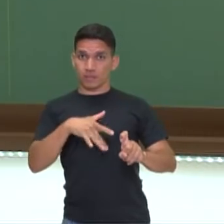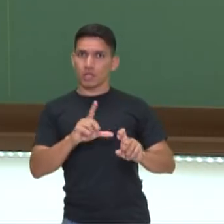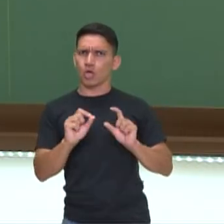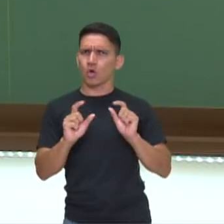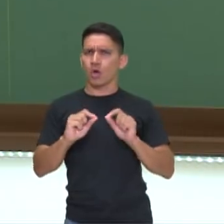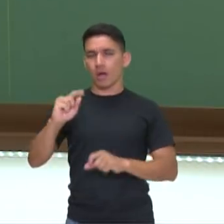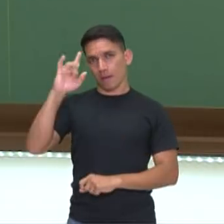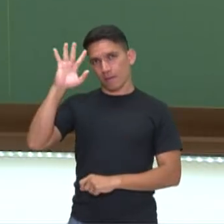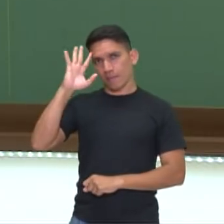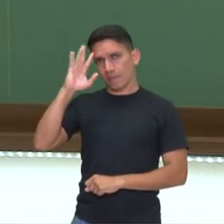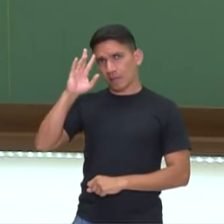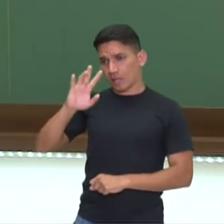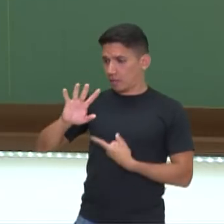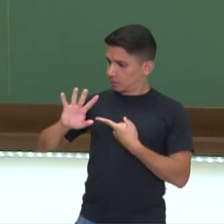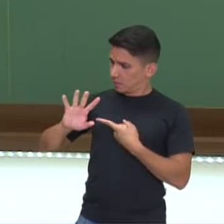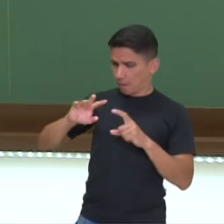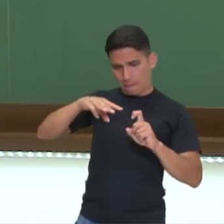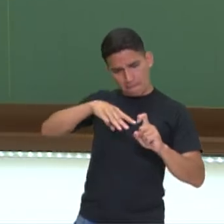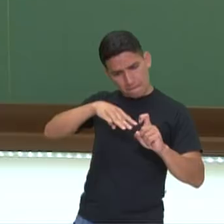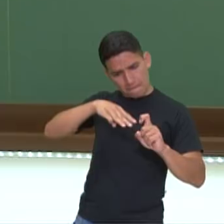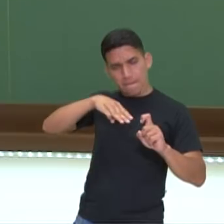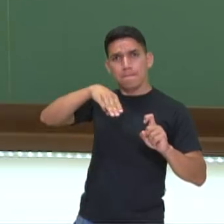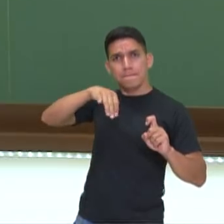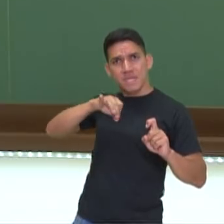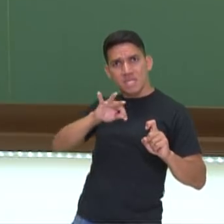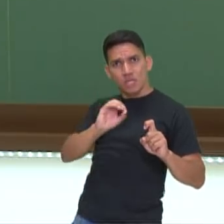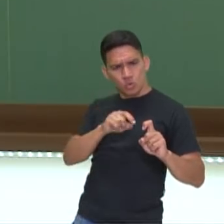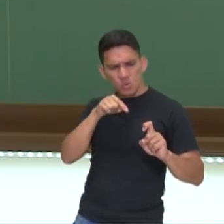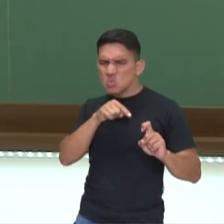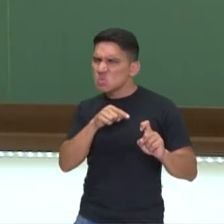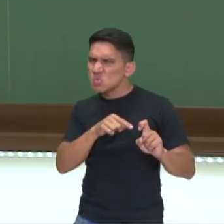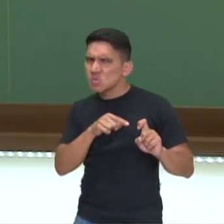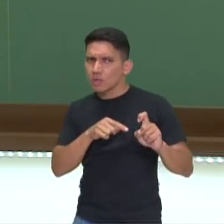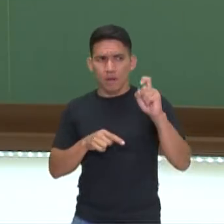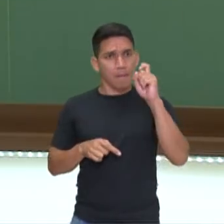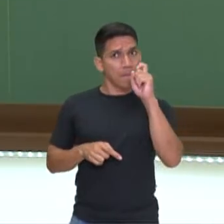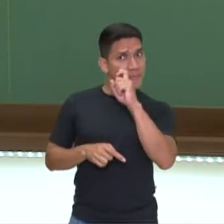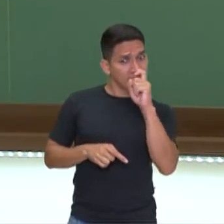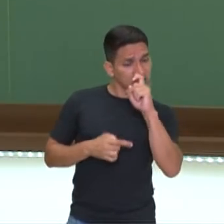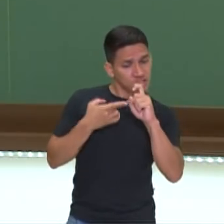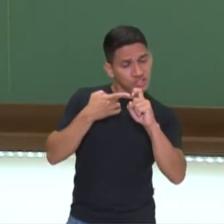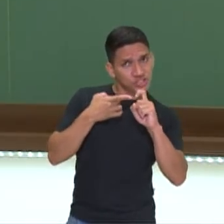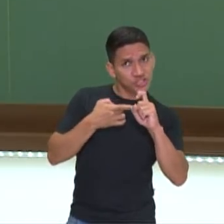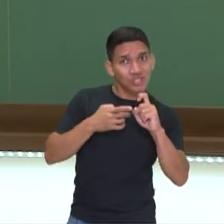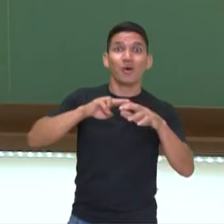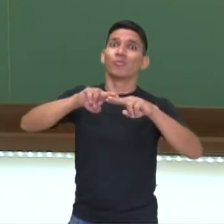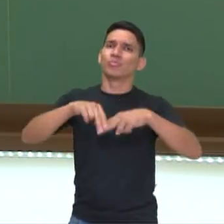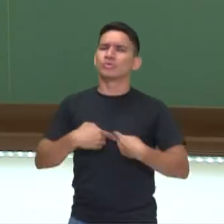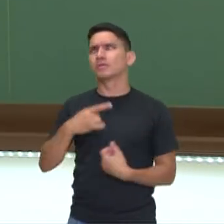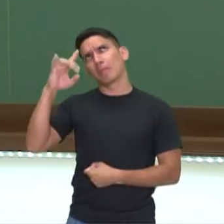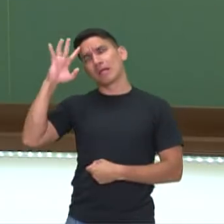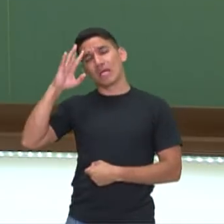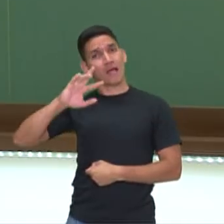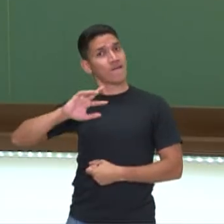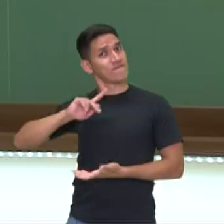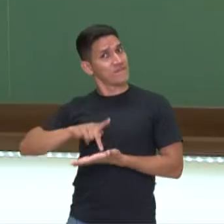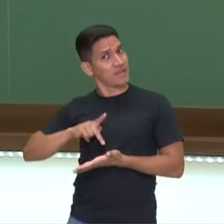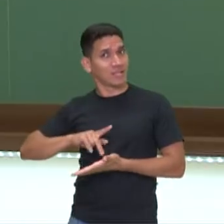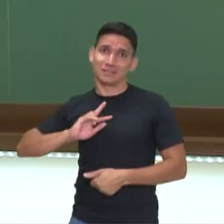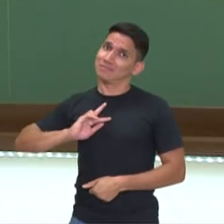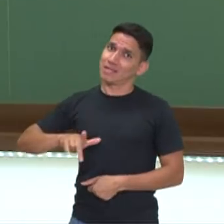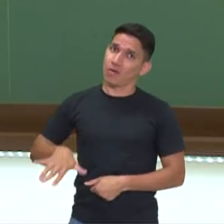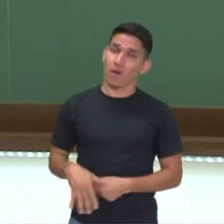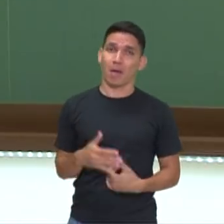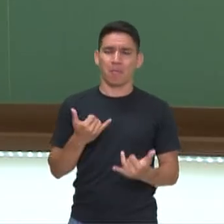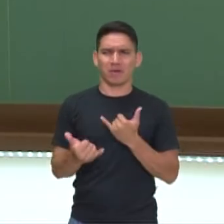pensa algo que não é verdade. Mito é uma coisa fabulosa, fantasiosa, que não tem ligação com a